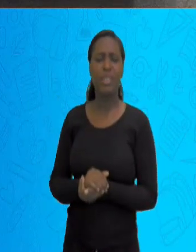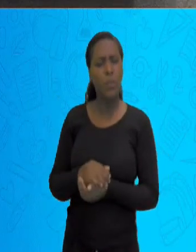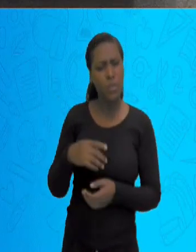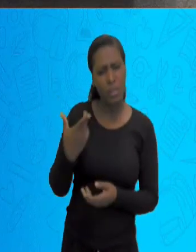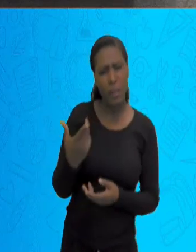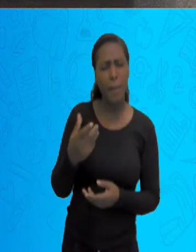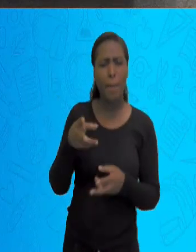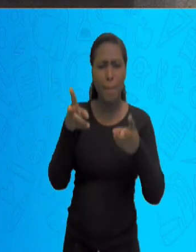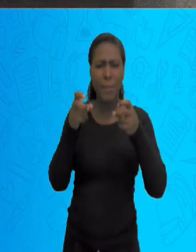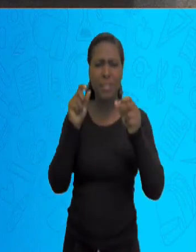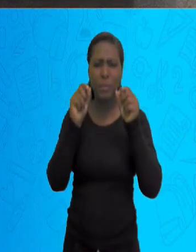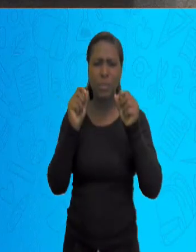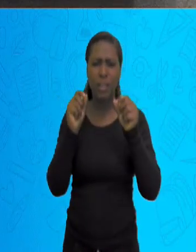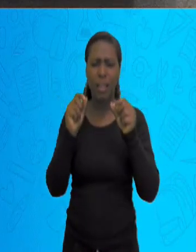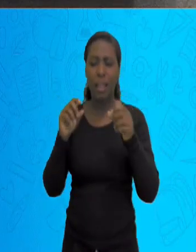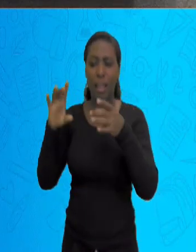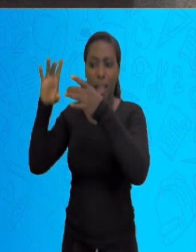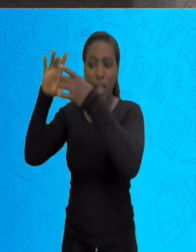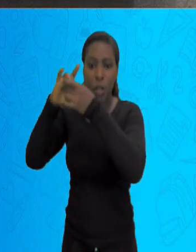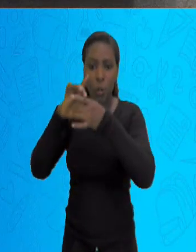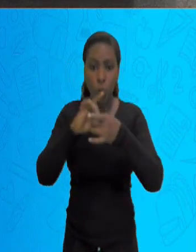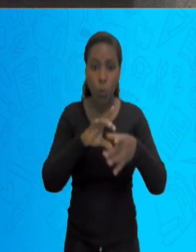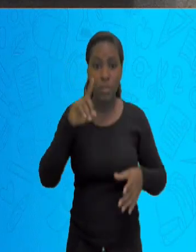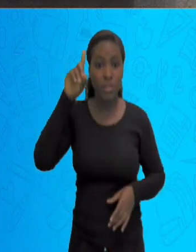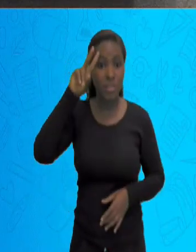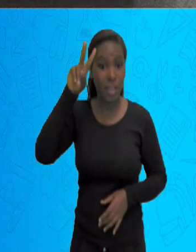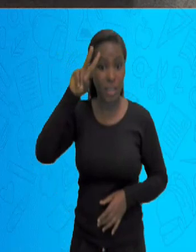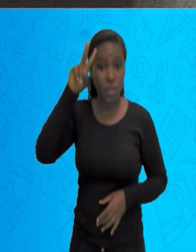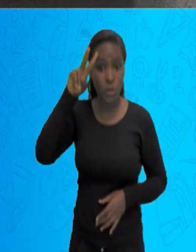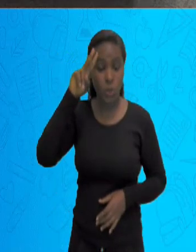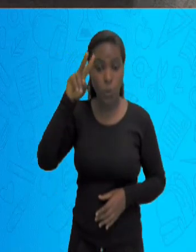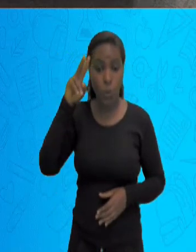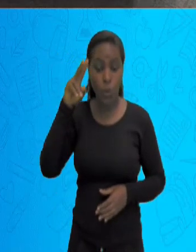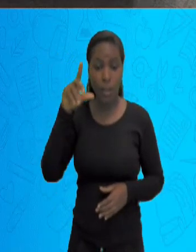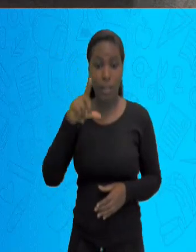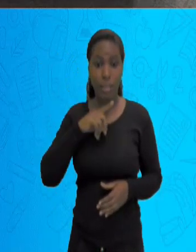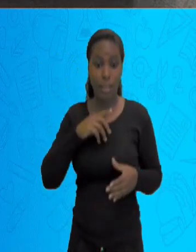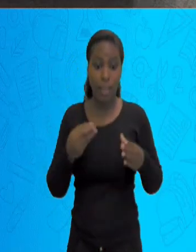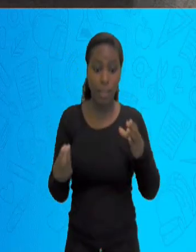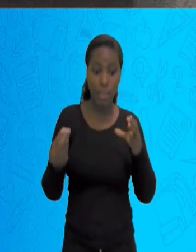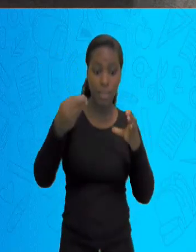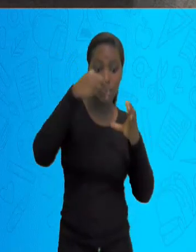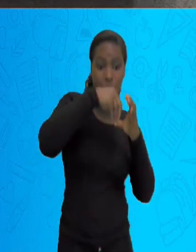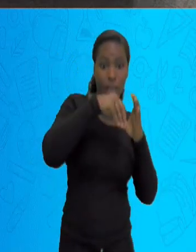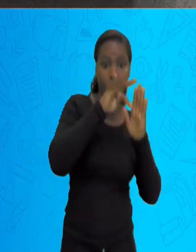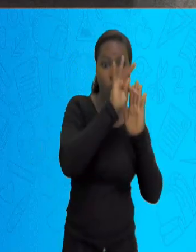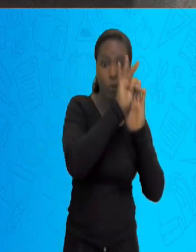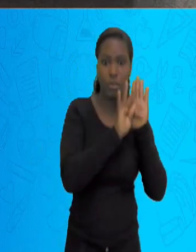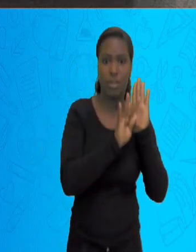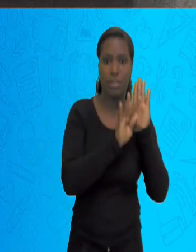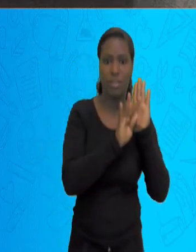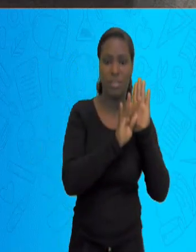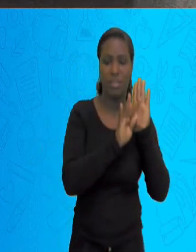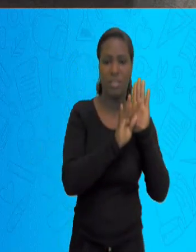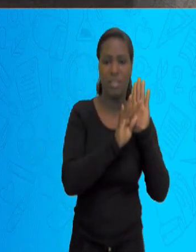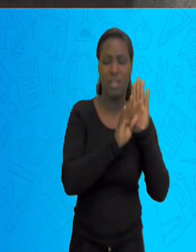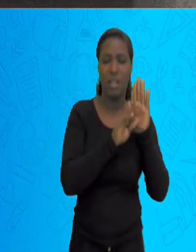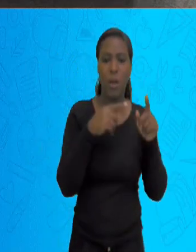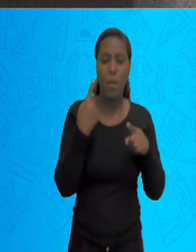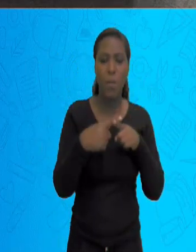na escrita? Sim, a escrita, ela descreve um cenário indefinido,